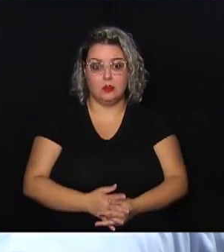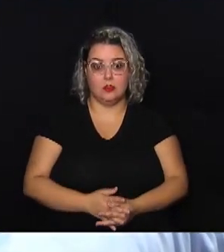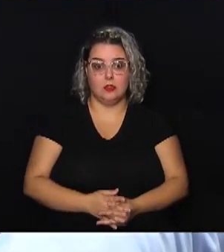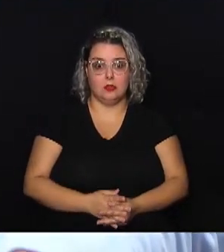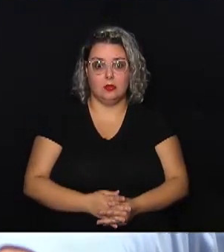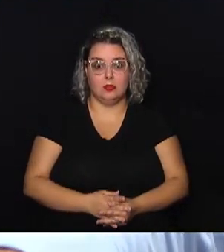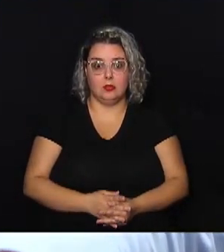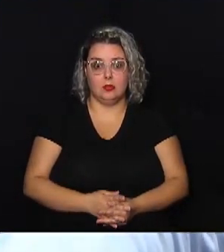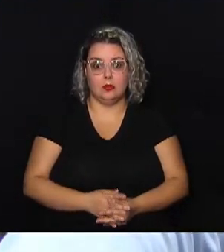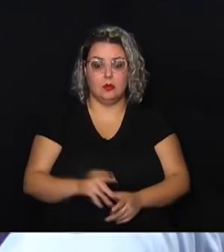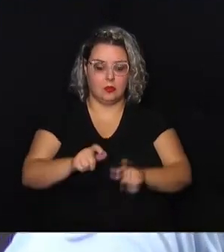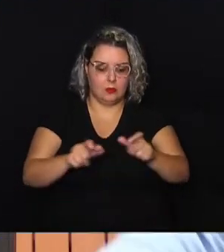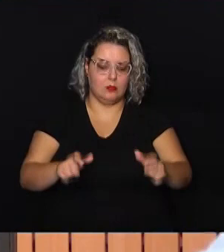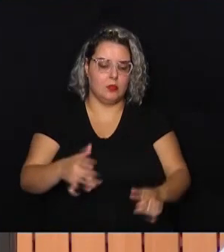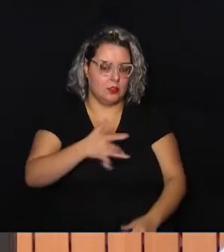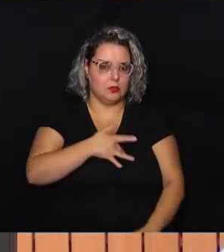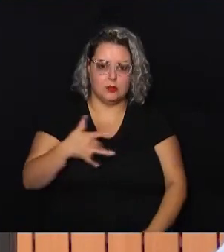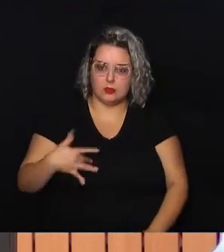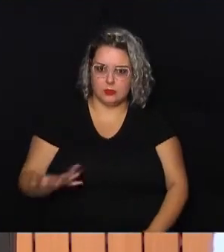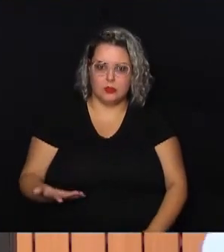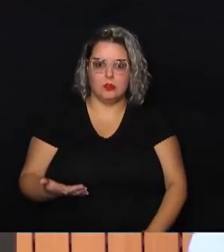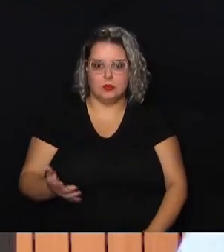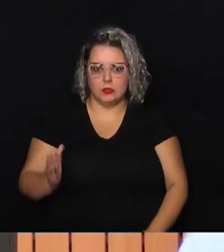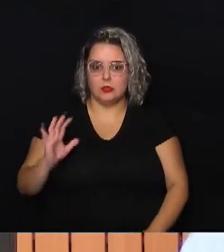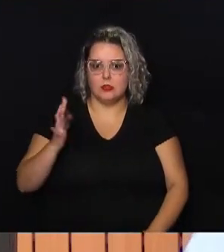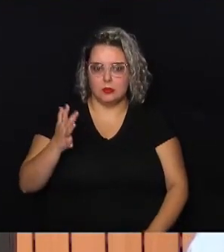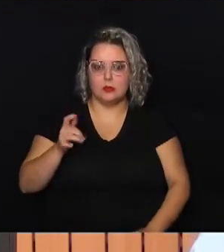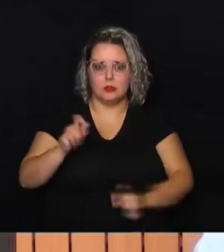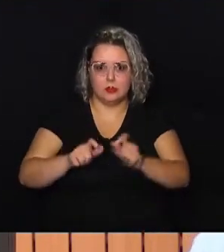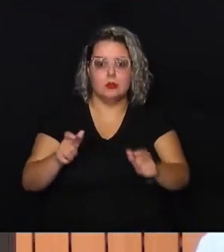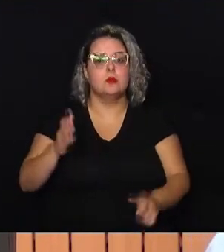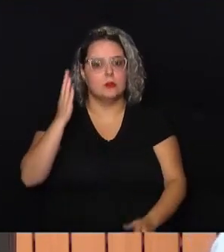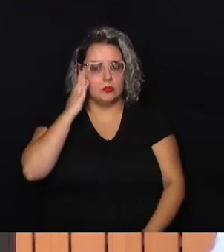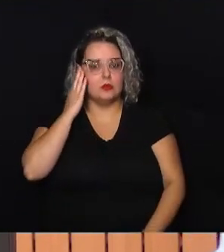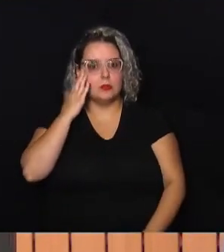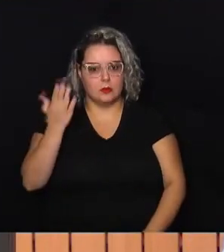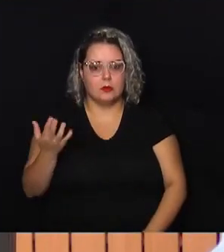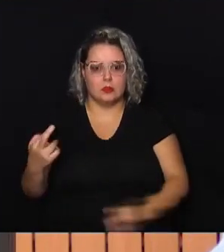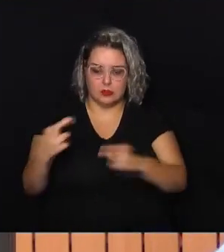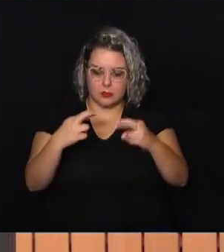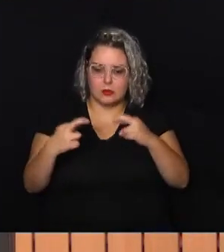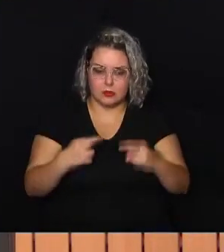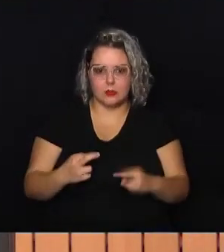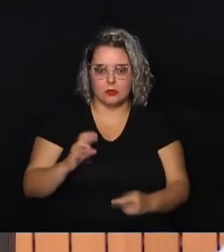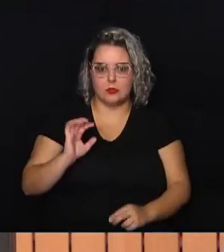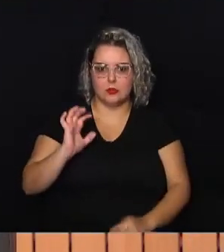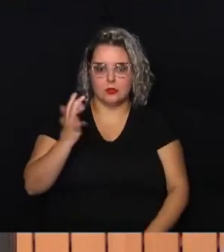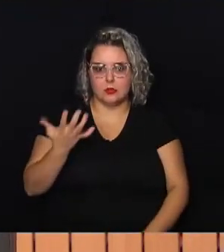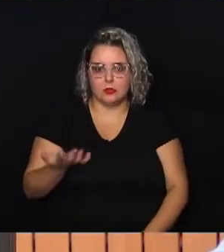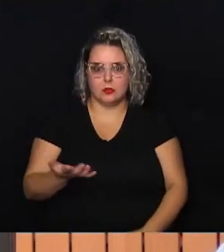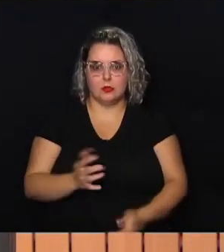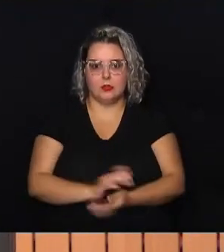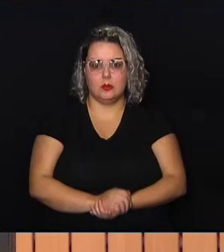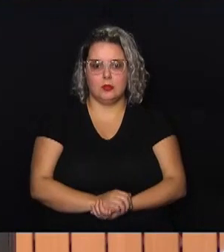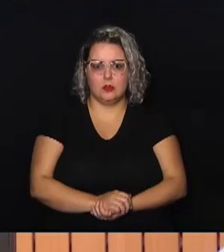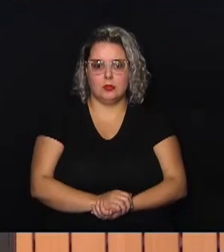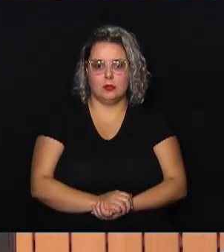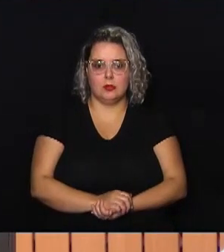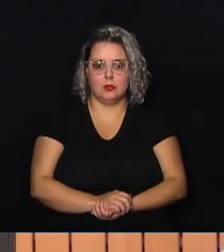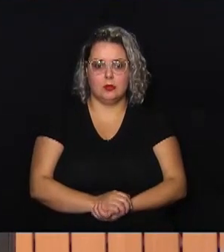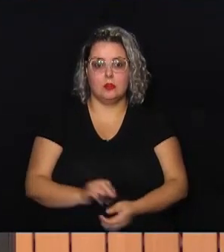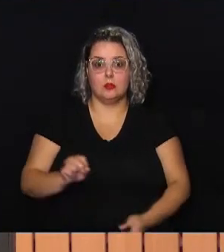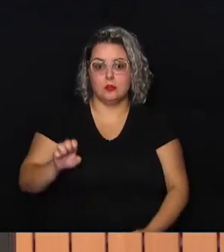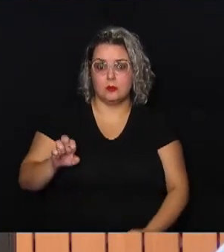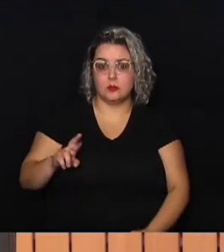ao pessoal da saúde. Isso está acontecendo e as pessoas estão entendendo, analisando o que está acontecendo. E o que o Sérgio